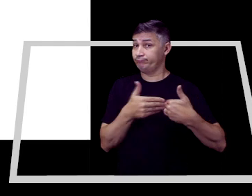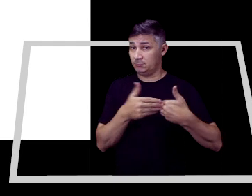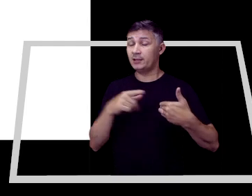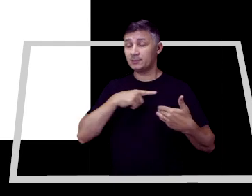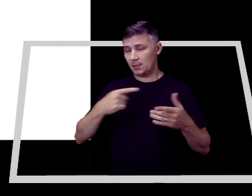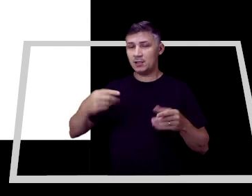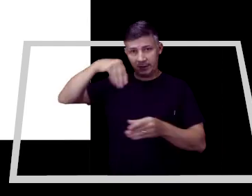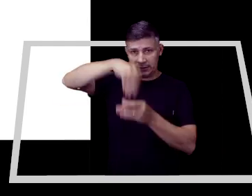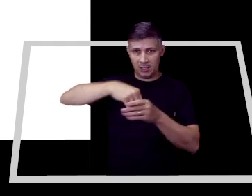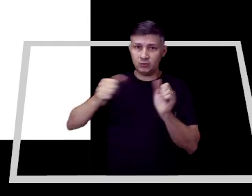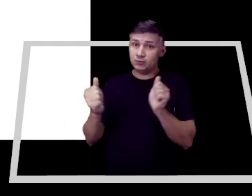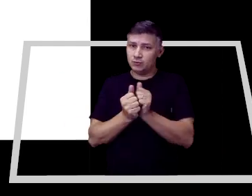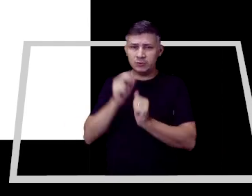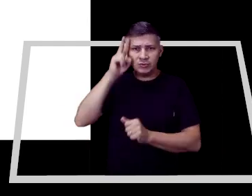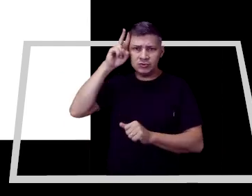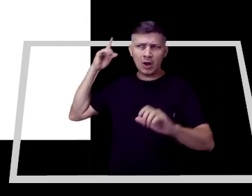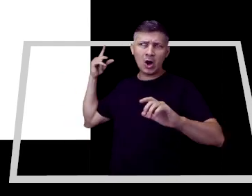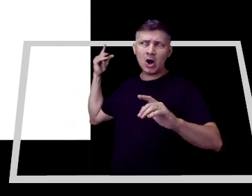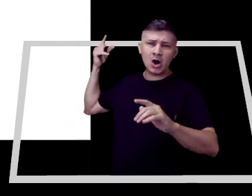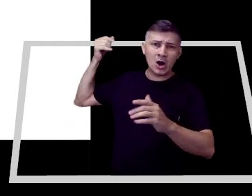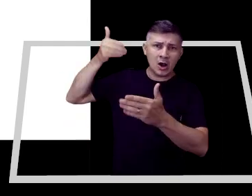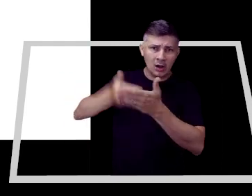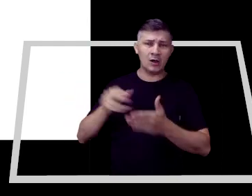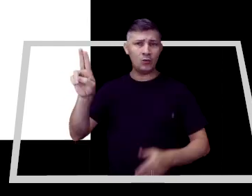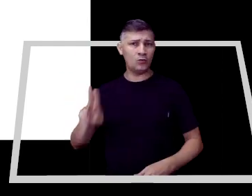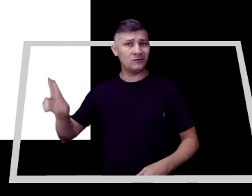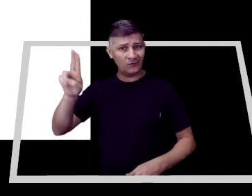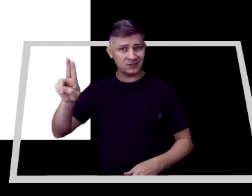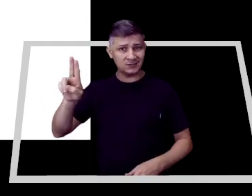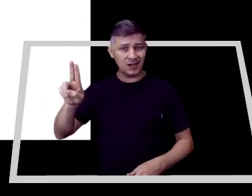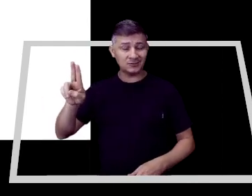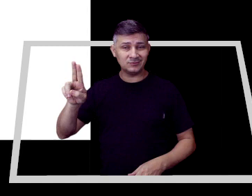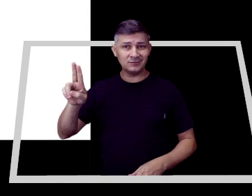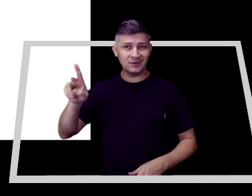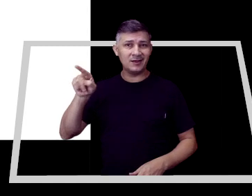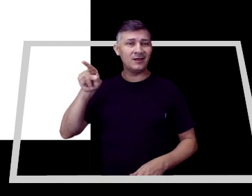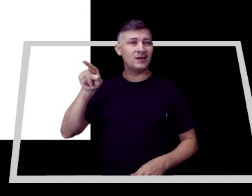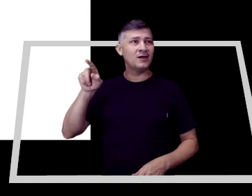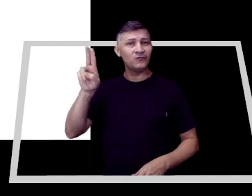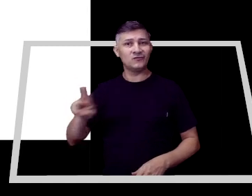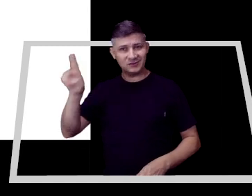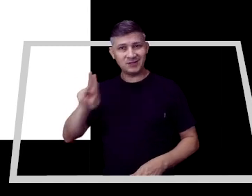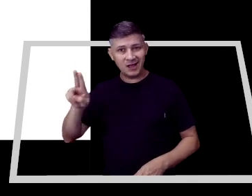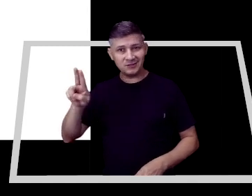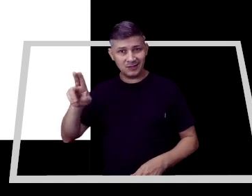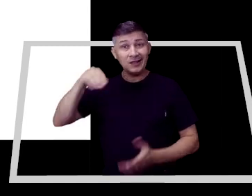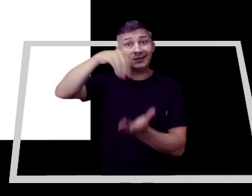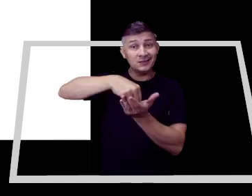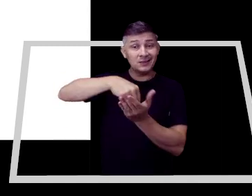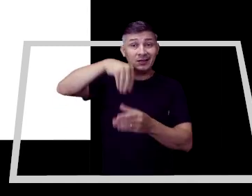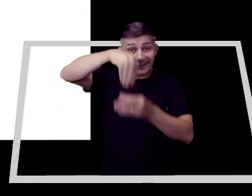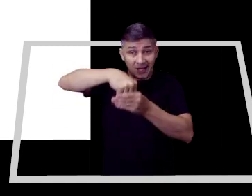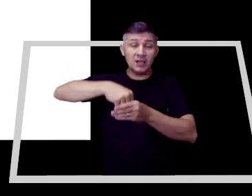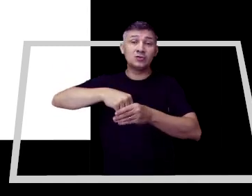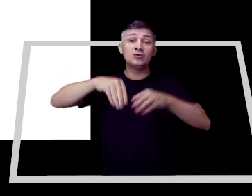de fazer historicamente parte da sua história, porque a Universidade de São Paulo ocupa o que seria a antiga fazenda do Butantan,